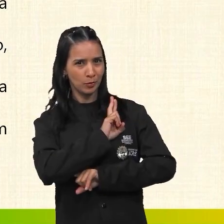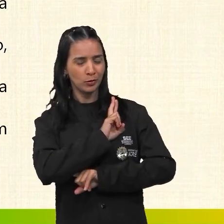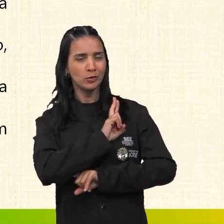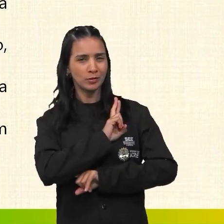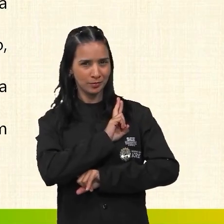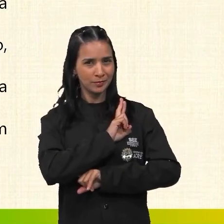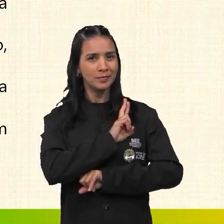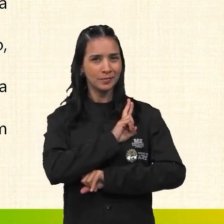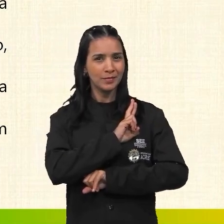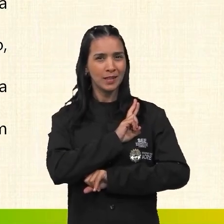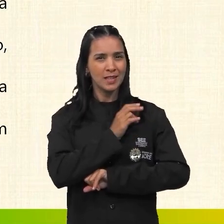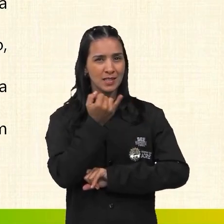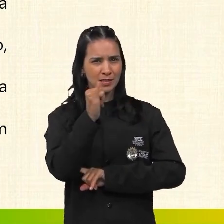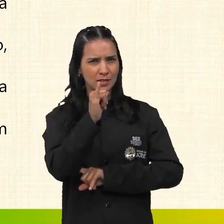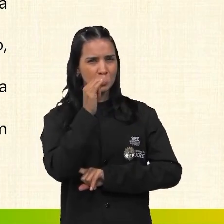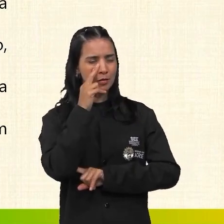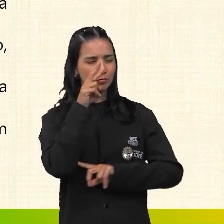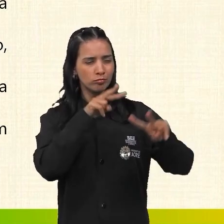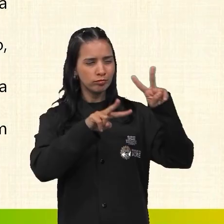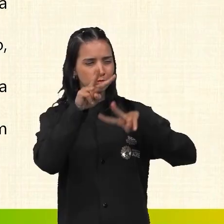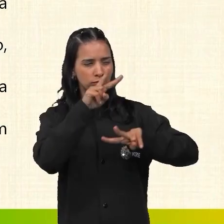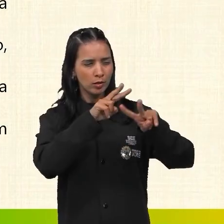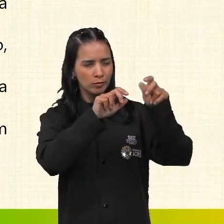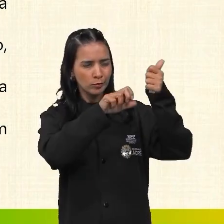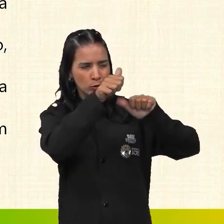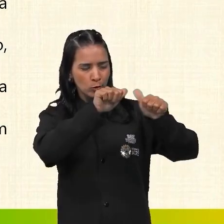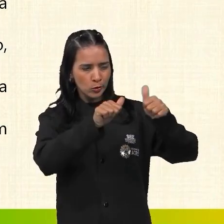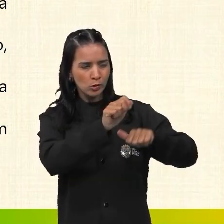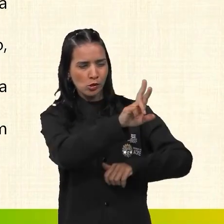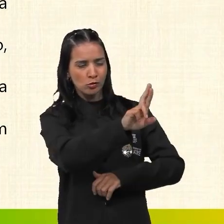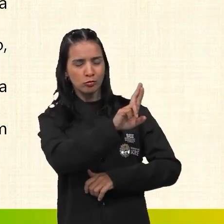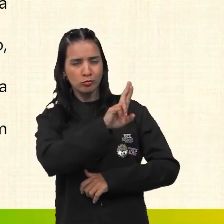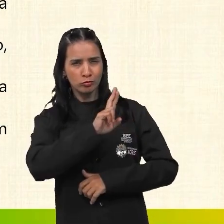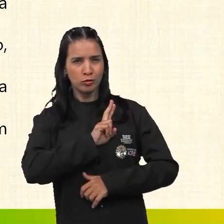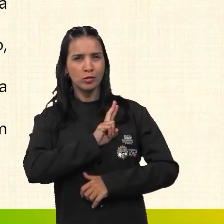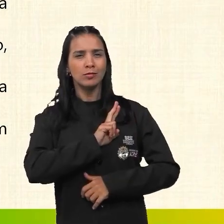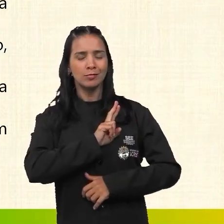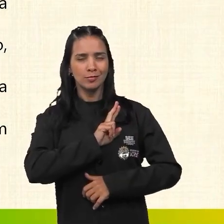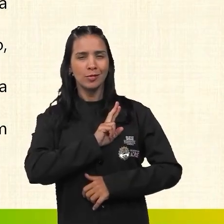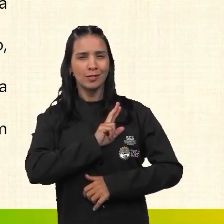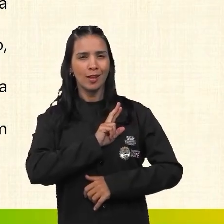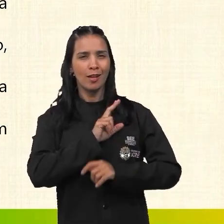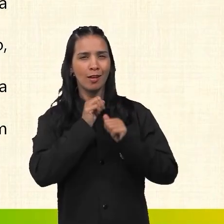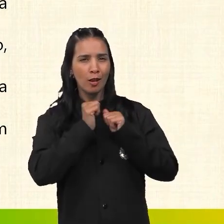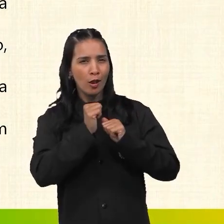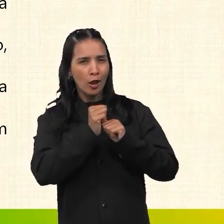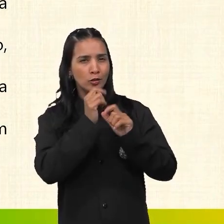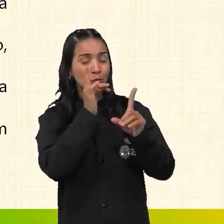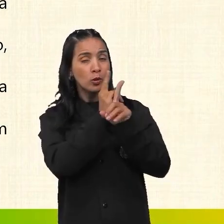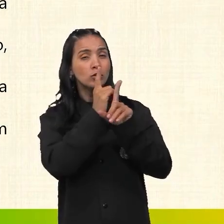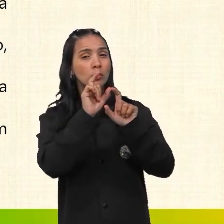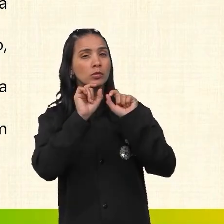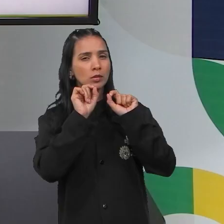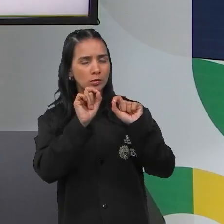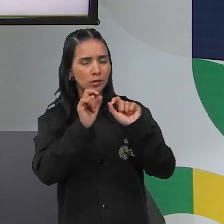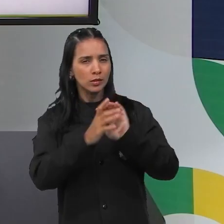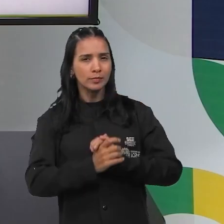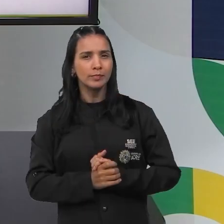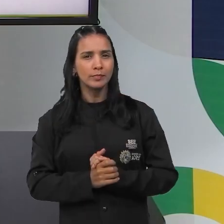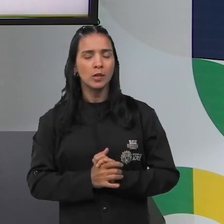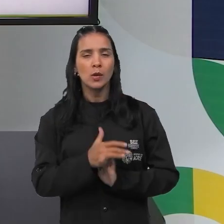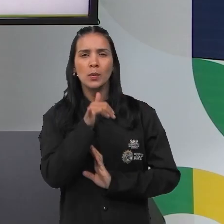segundo quadrinho, é possível inferir que... Então, pessoal, no comando da questão, vocês